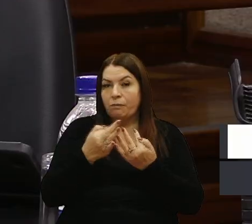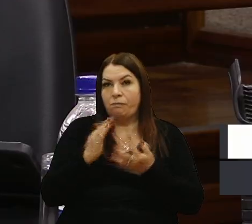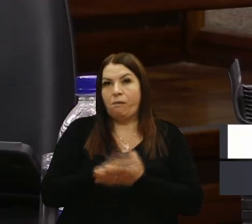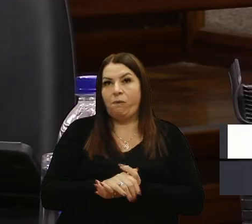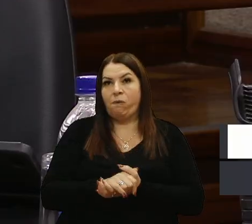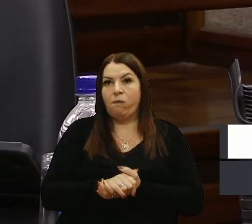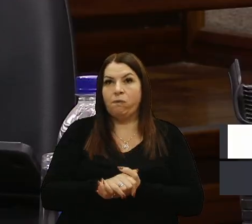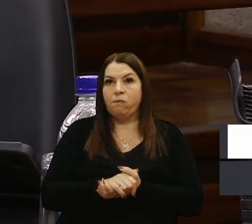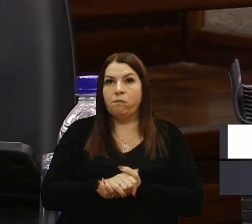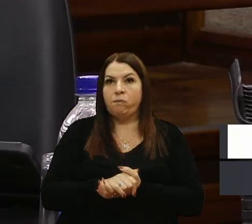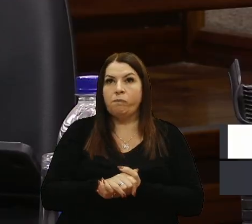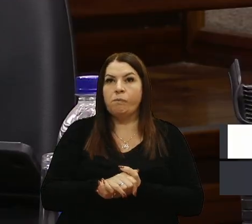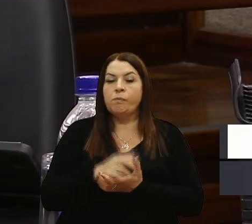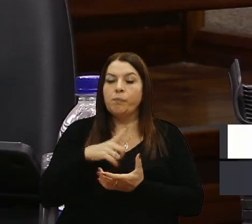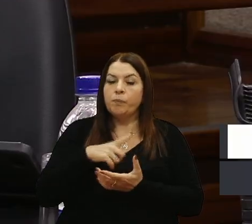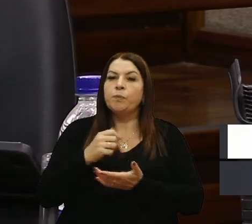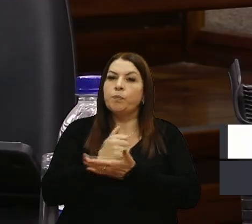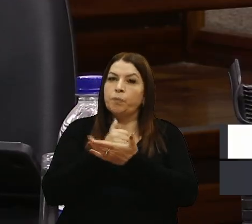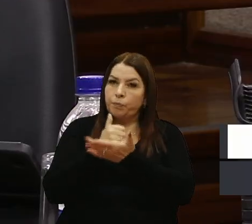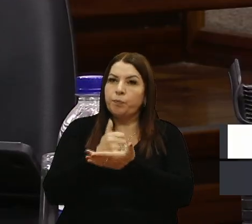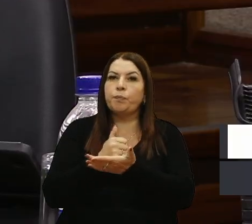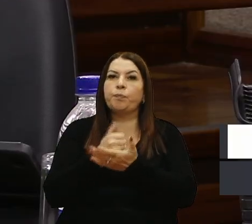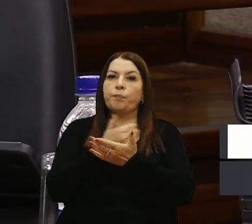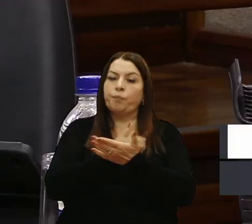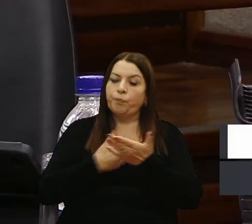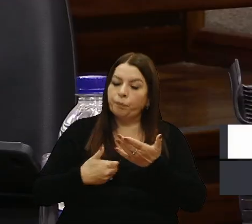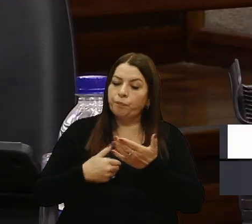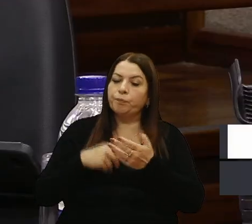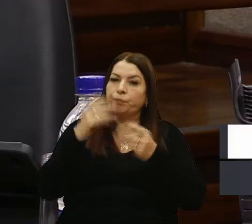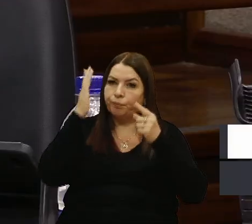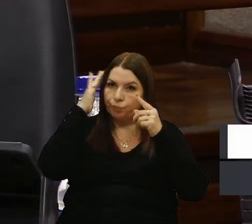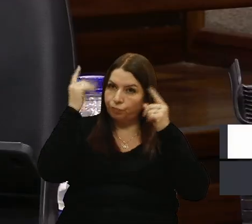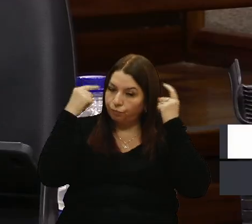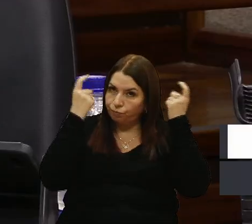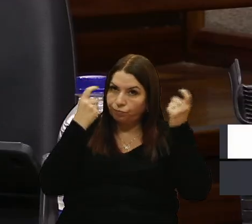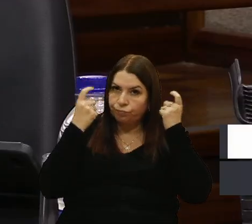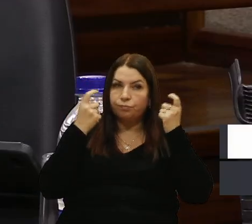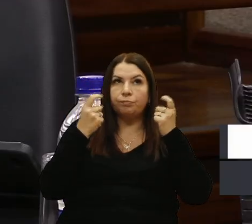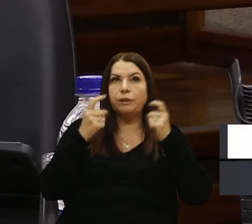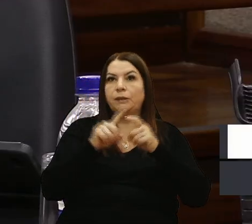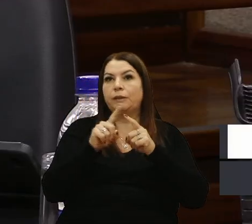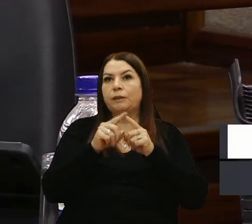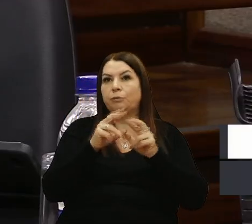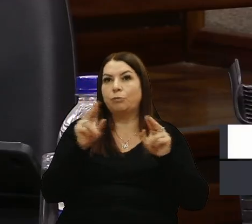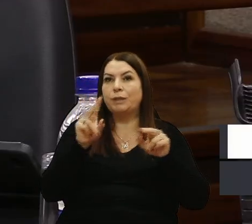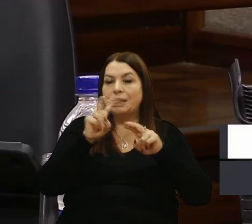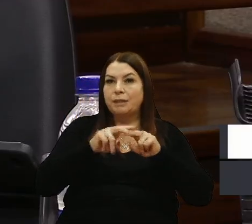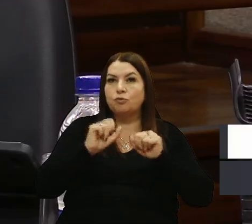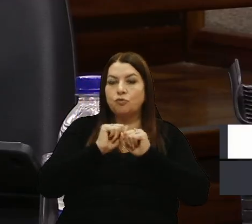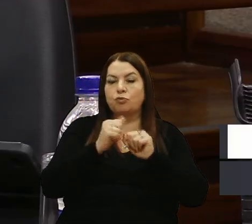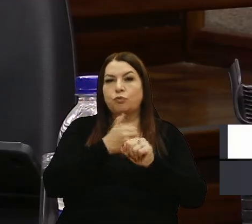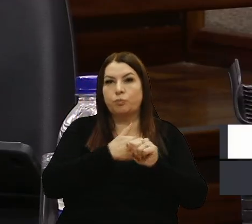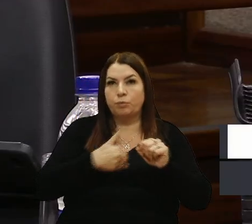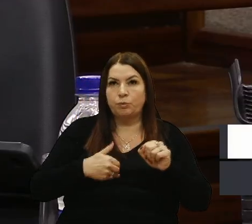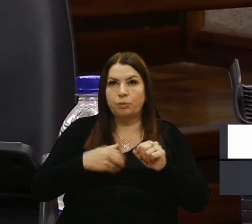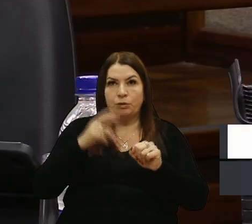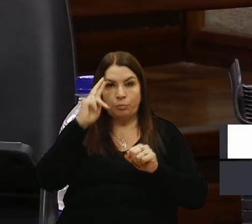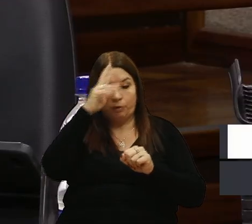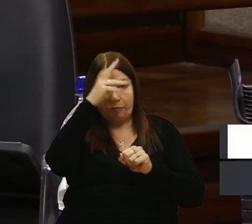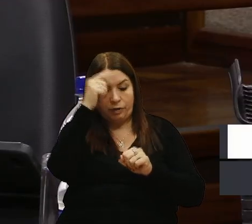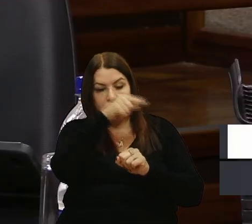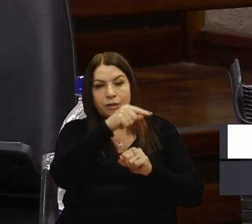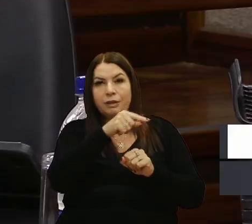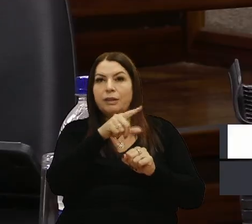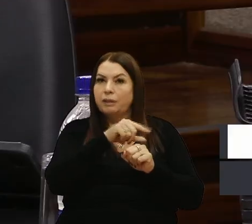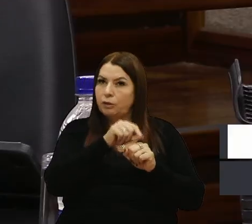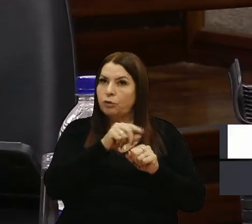por causa disso. Então, a gente é da base, a gente sabe da preocupação que o prefeito tem. Eu sentei várias vezes com o prefeito e ele dizia para mim, não, nós temos que